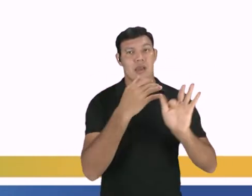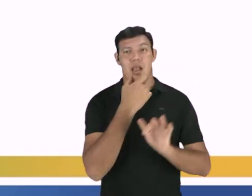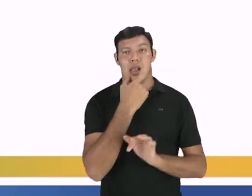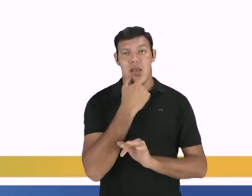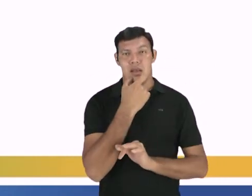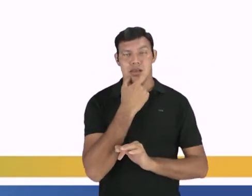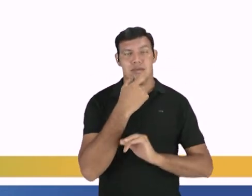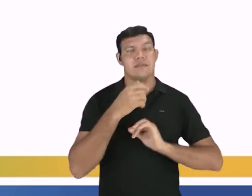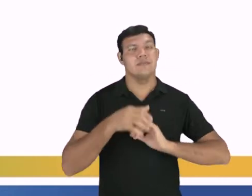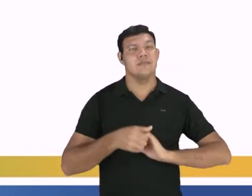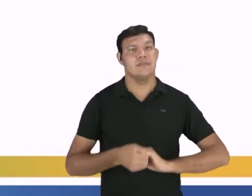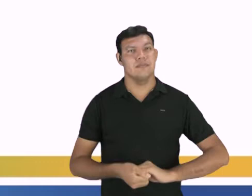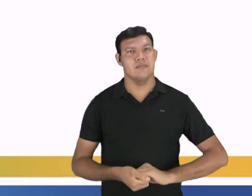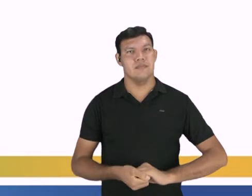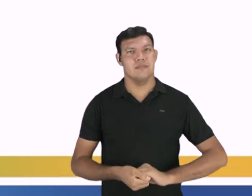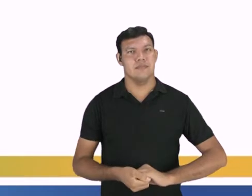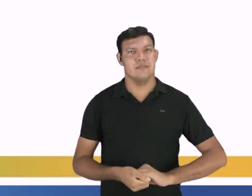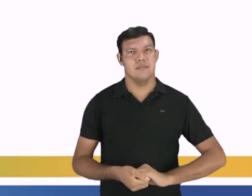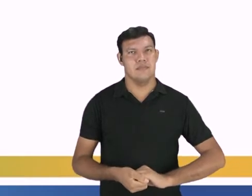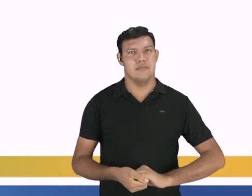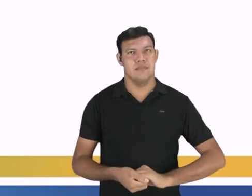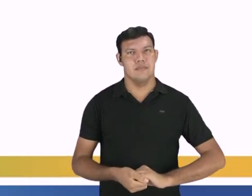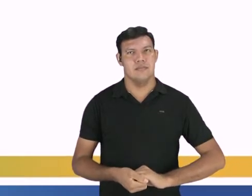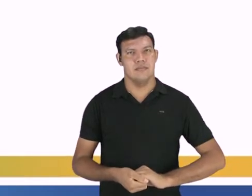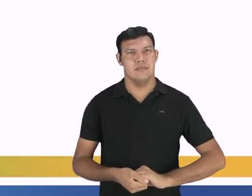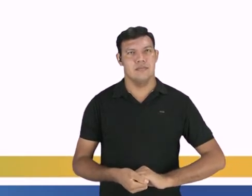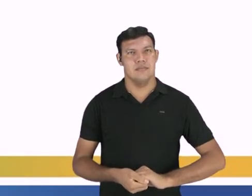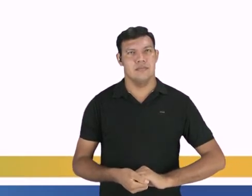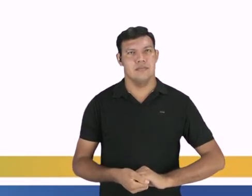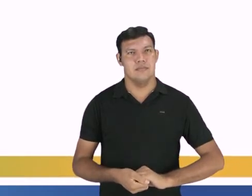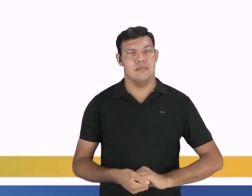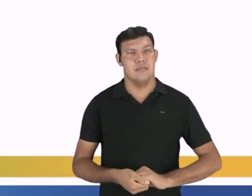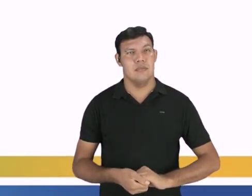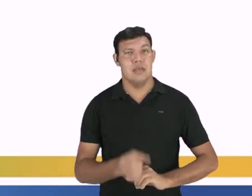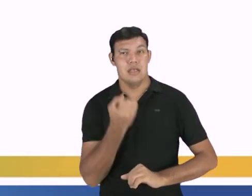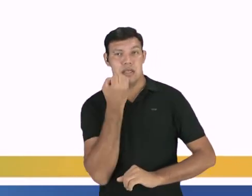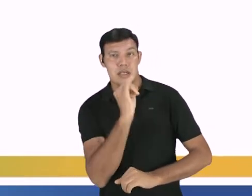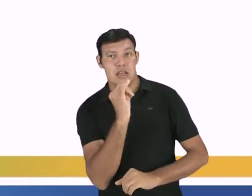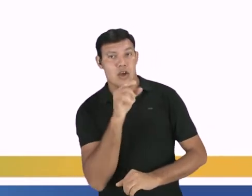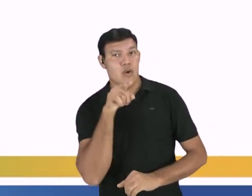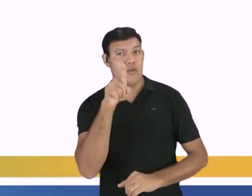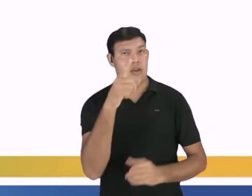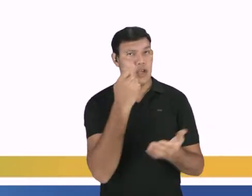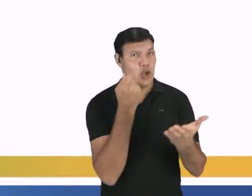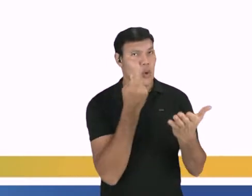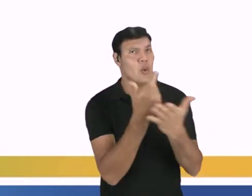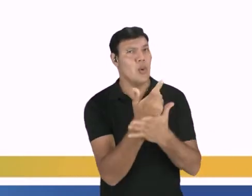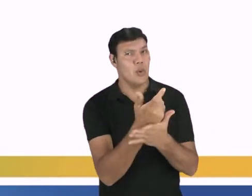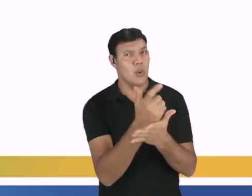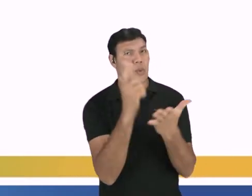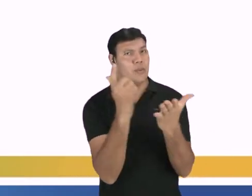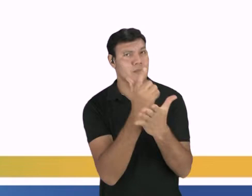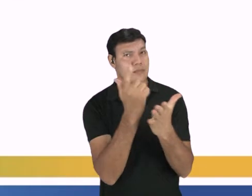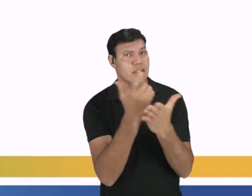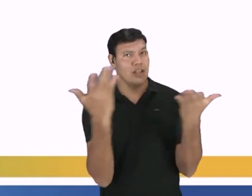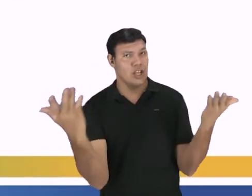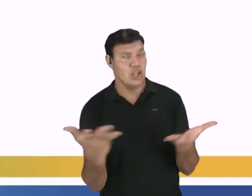now, I can get you a good price for you. Se comprar um desses livros agora, conseguirei um bom preço para